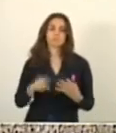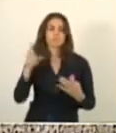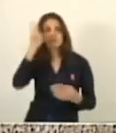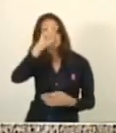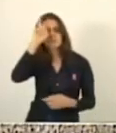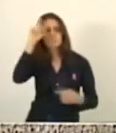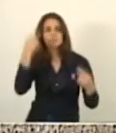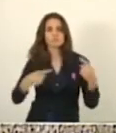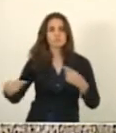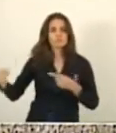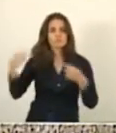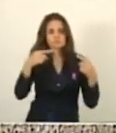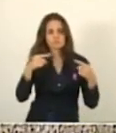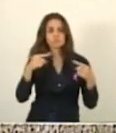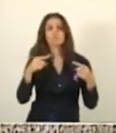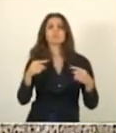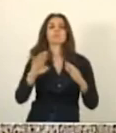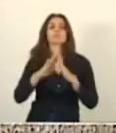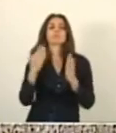das escolas, do tempo integral.